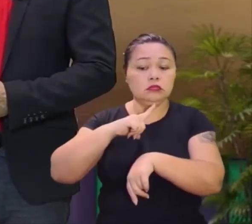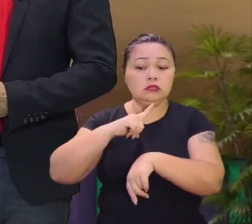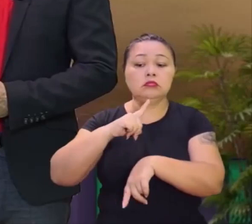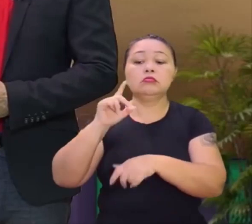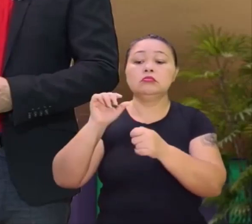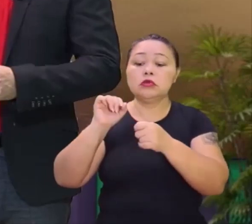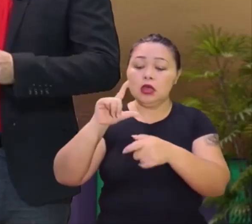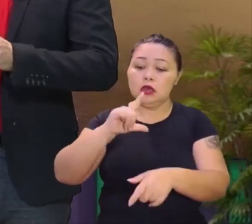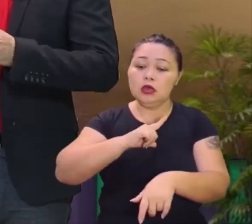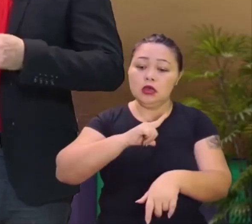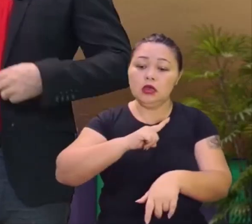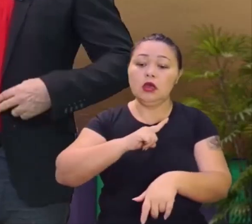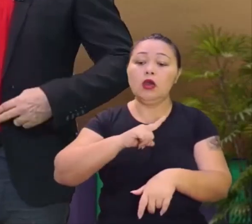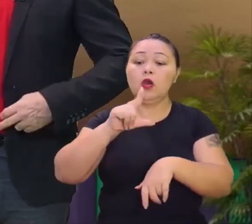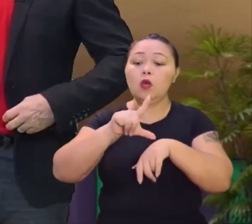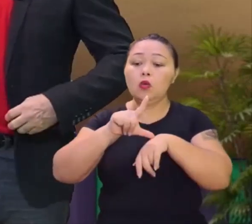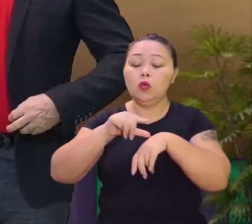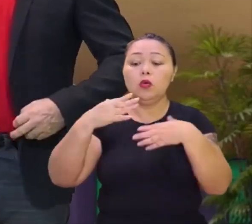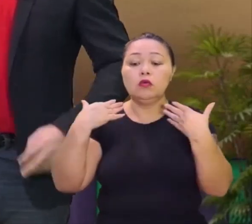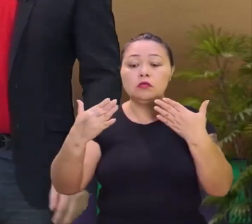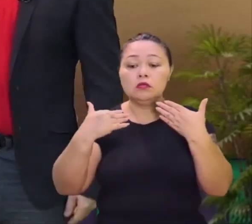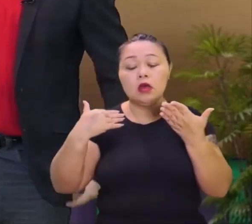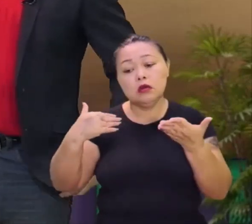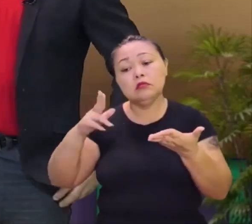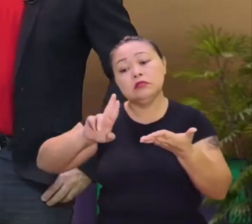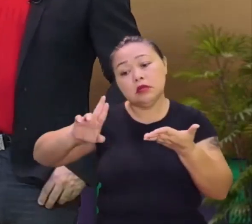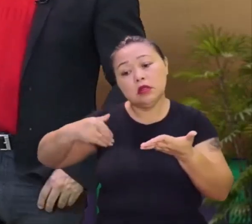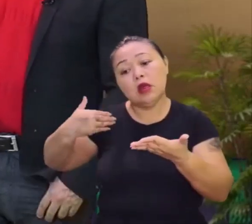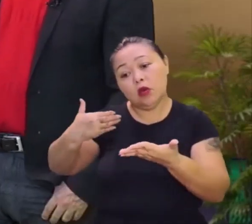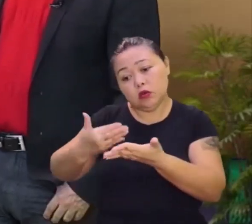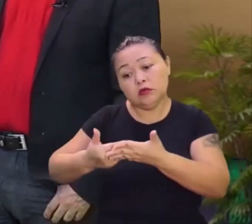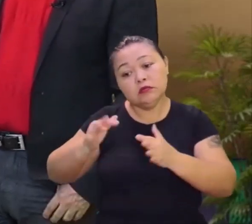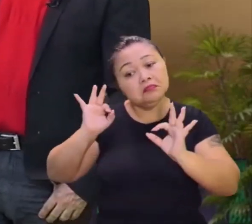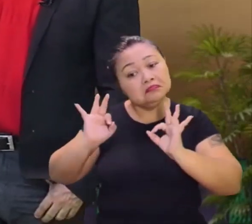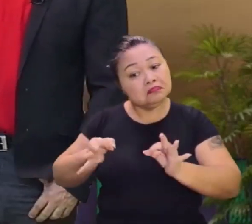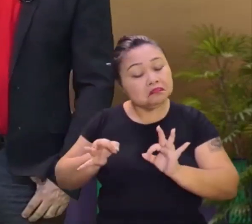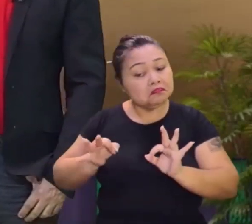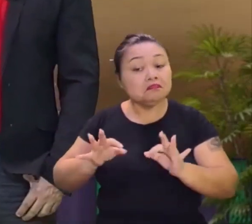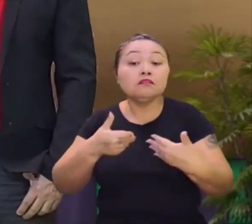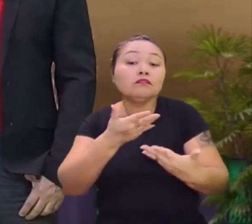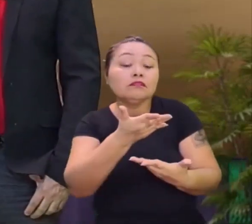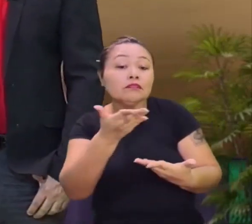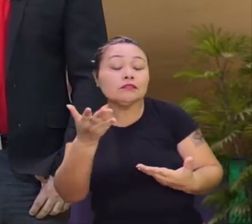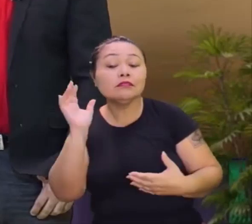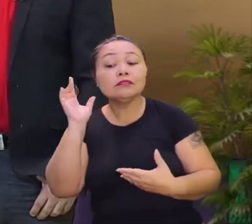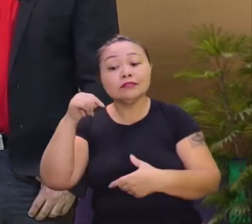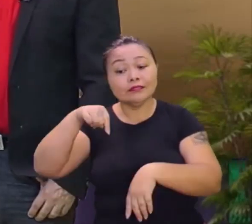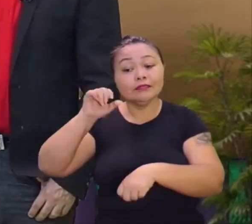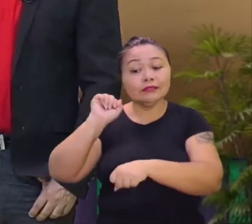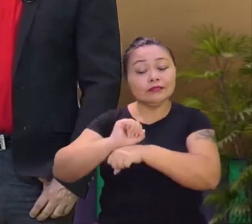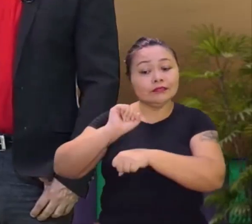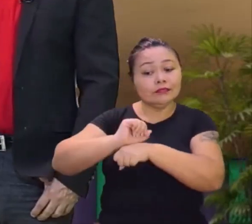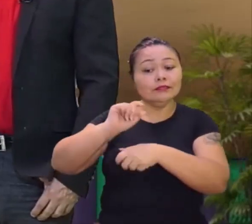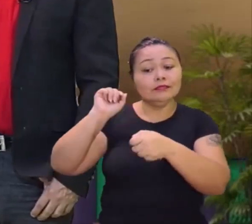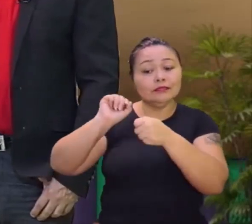o horário de verão também funcionando até hoje, professor Jorge. Perfeito. Certo? Então é isso, galera. Daqui a pouquinho a gente